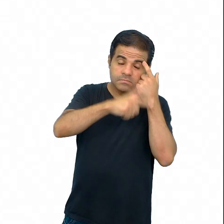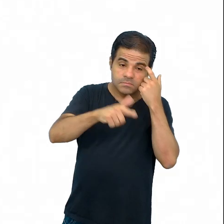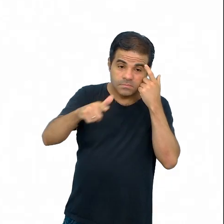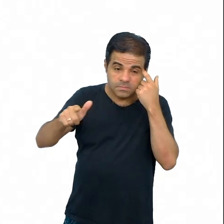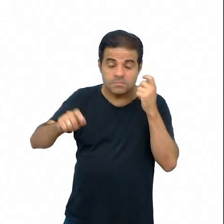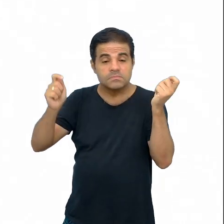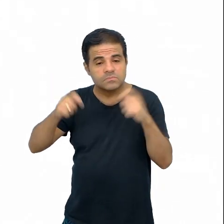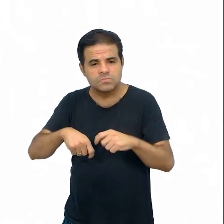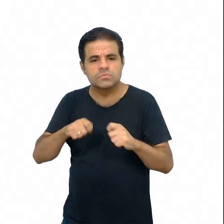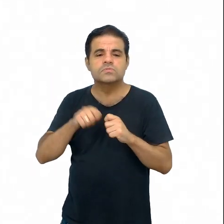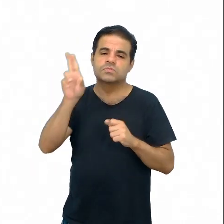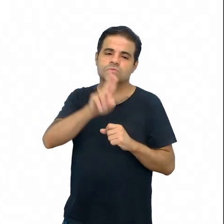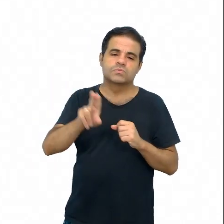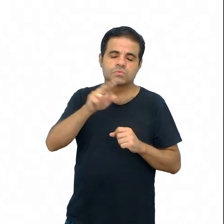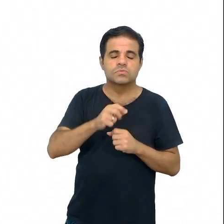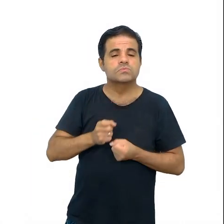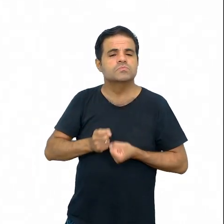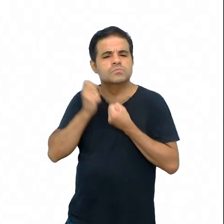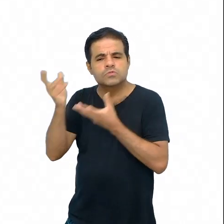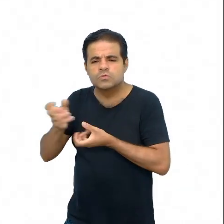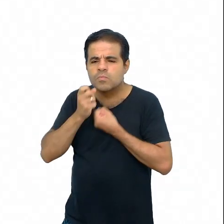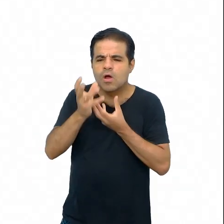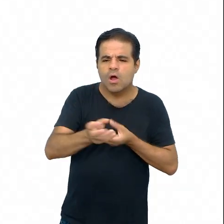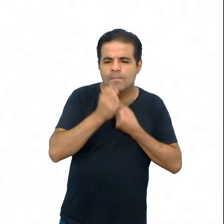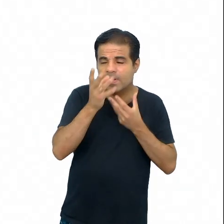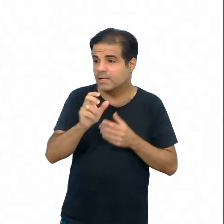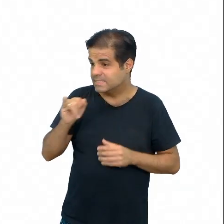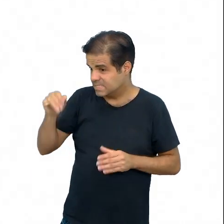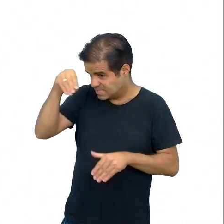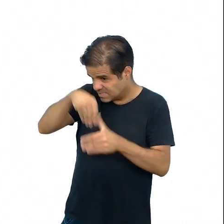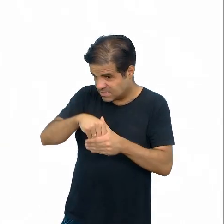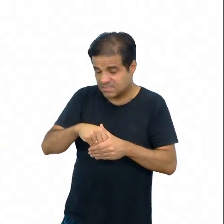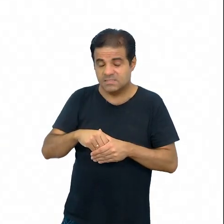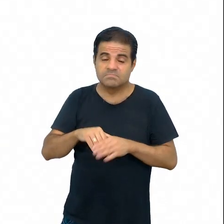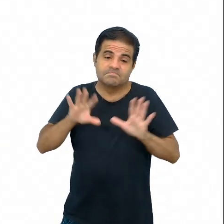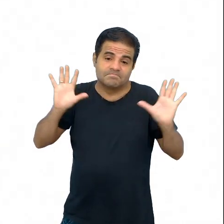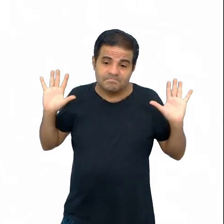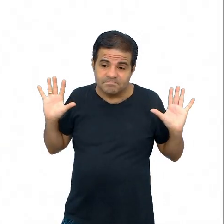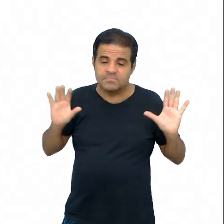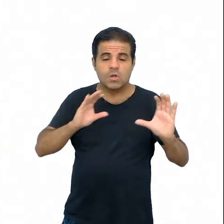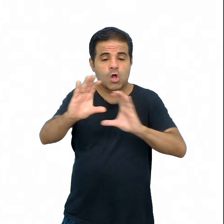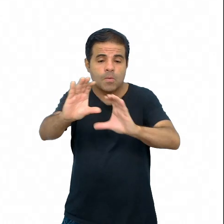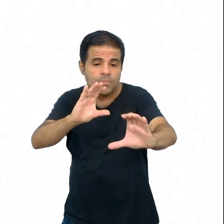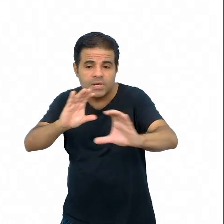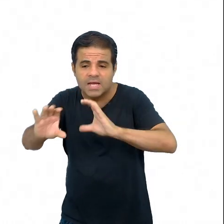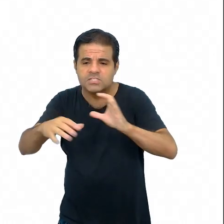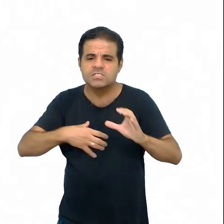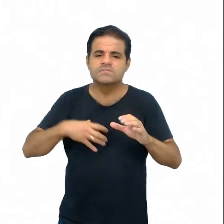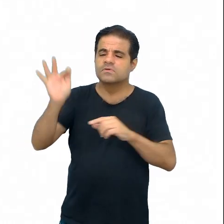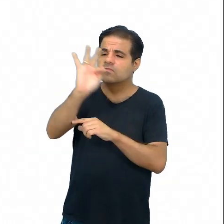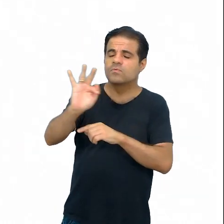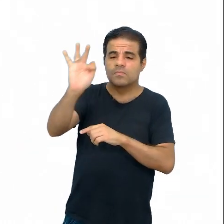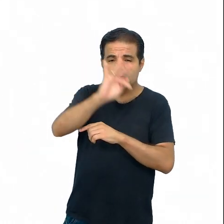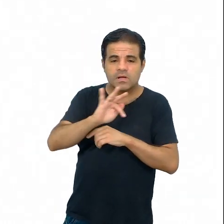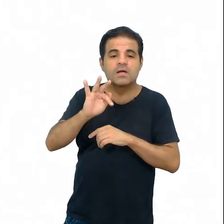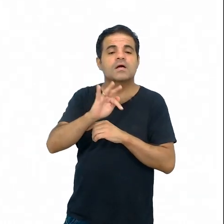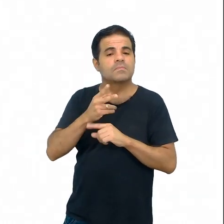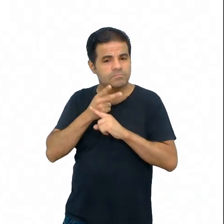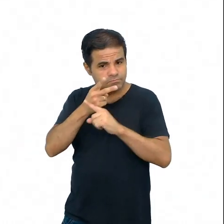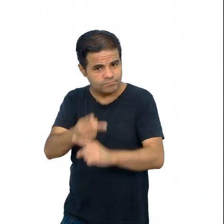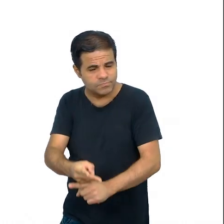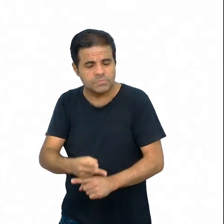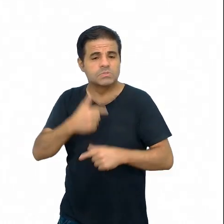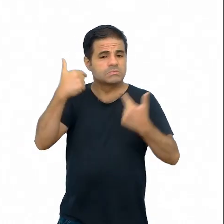né, podem fazer uso da informalidade, mas se está em uma situação comunicativa de formalidade, como a busca de